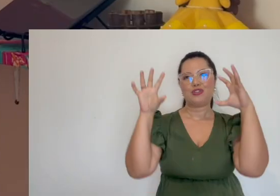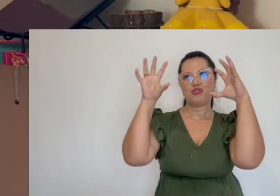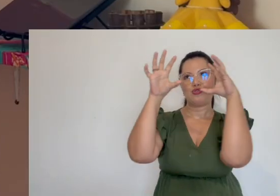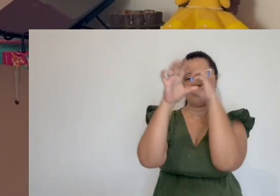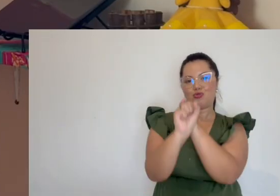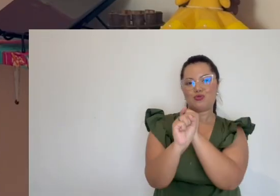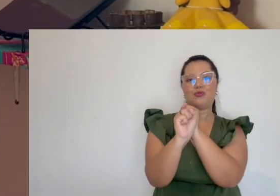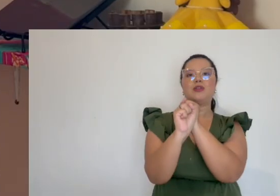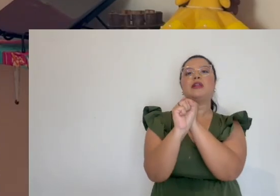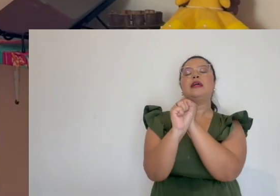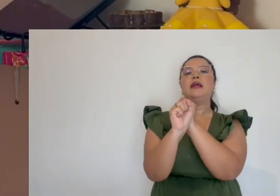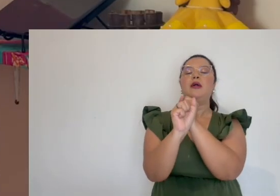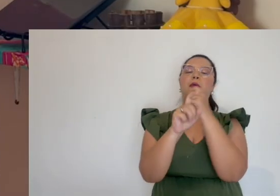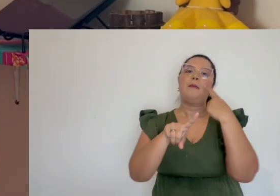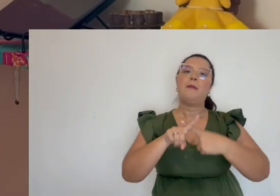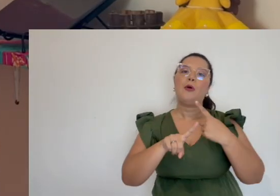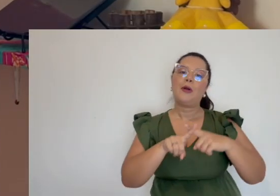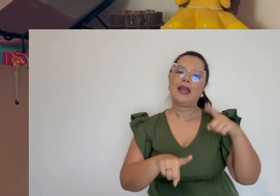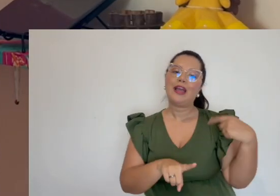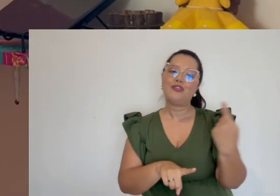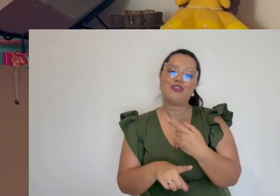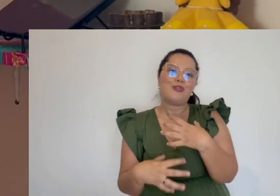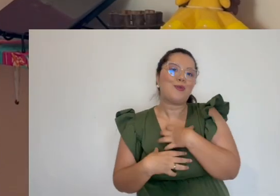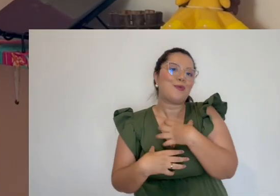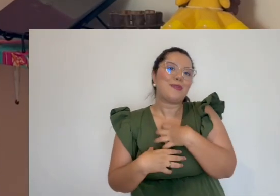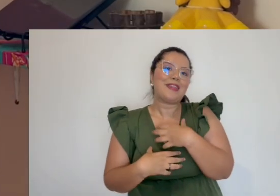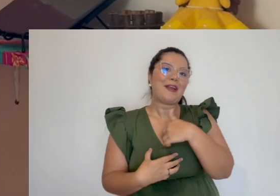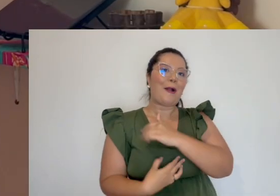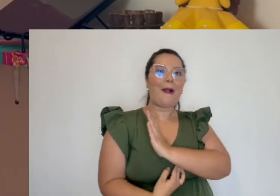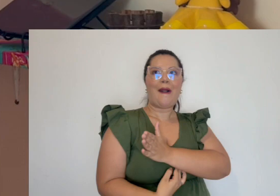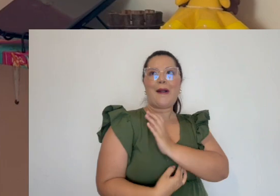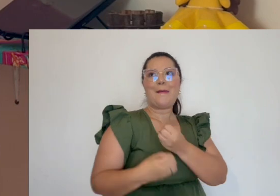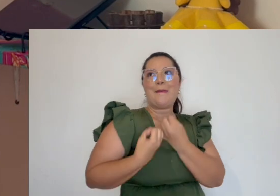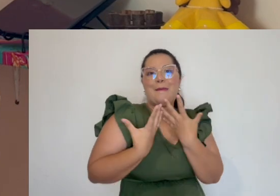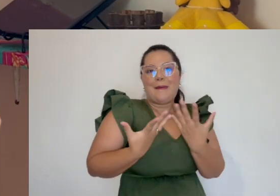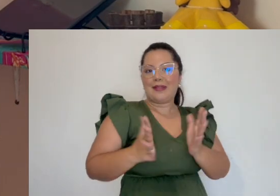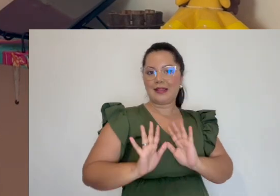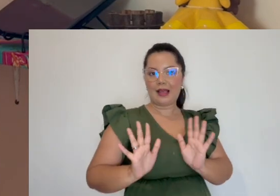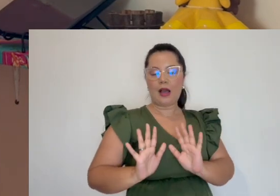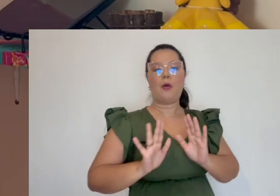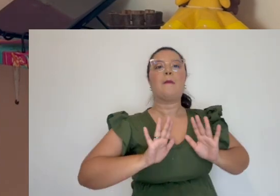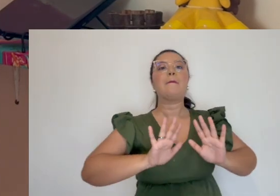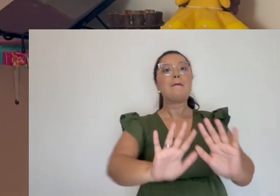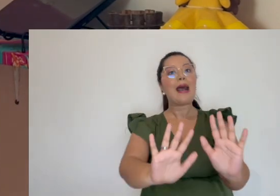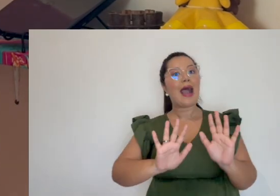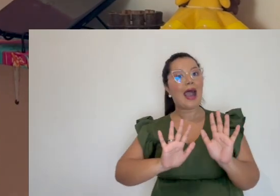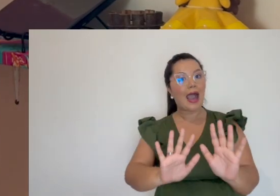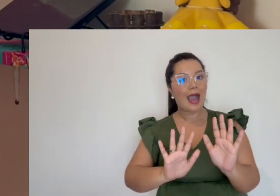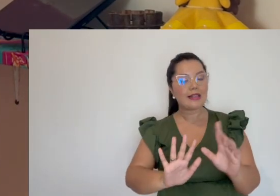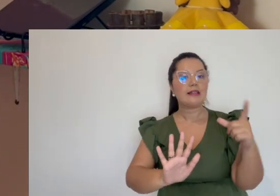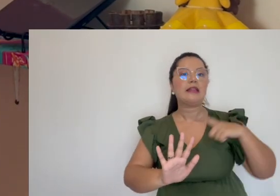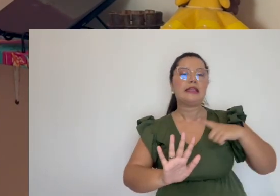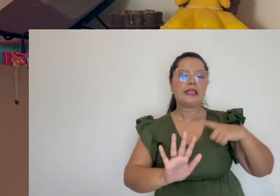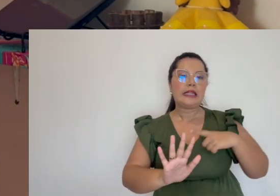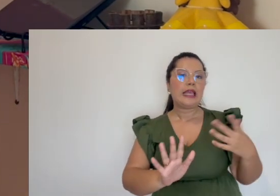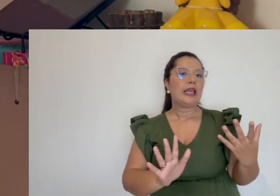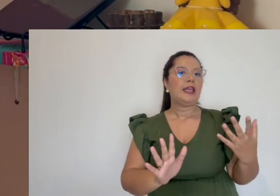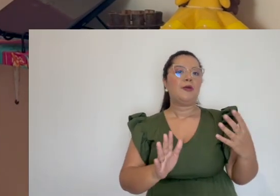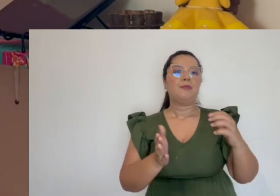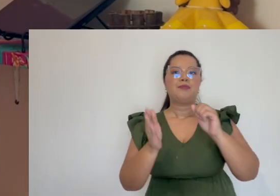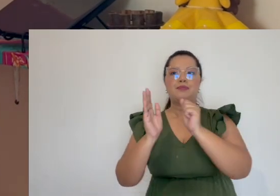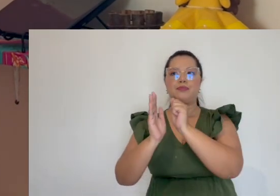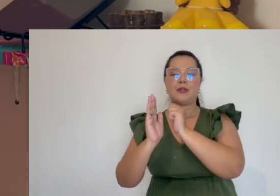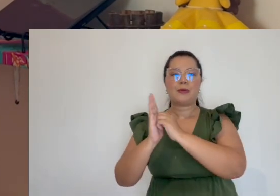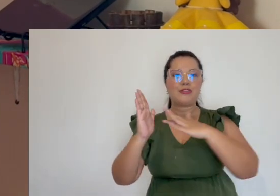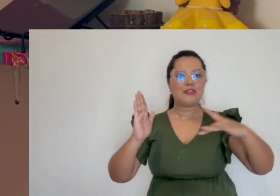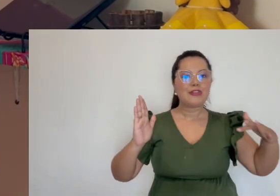pesado, ele é mais obscuro, ele faz com que a gente não sinta aquele quentinho no coração, embora seja acompanhado